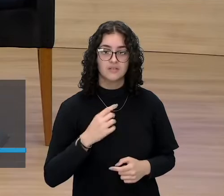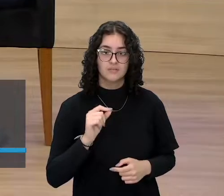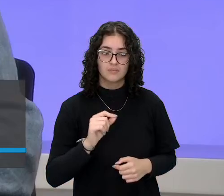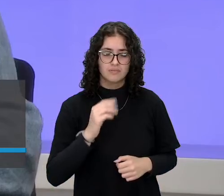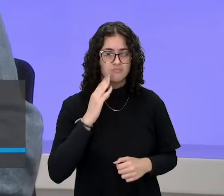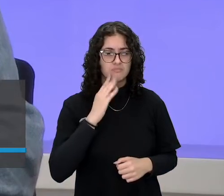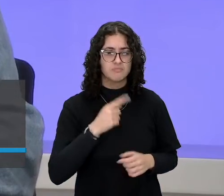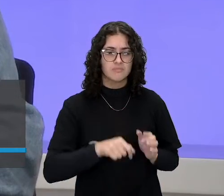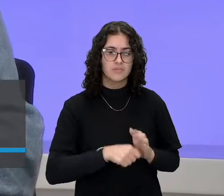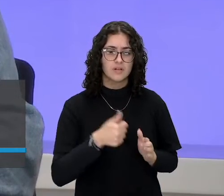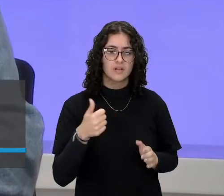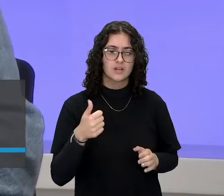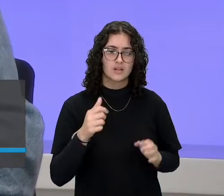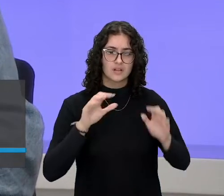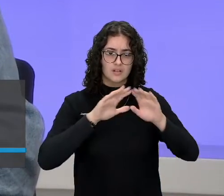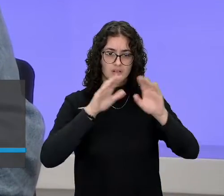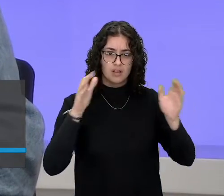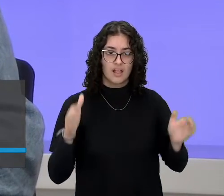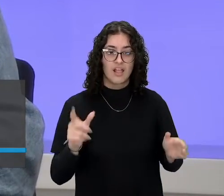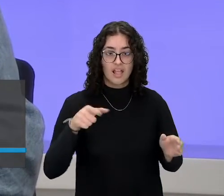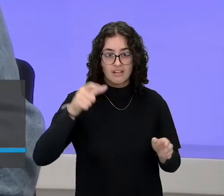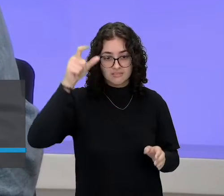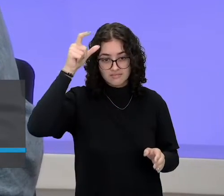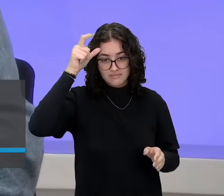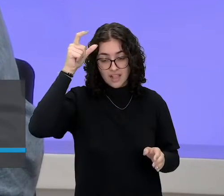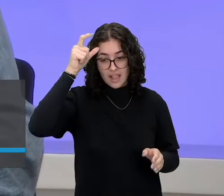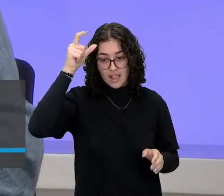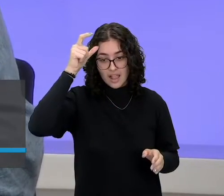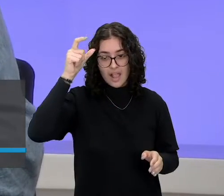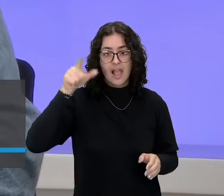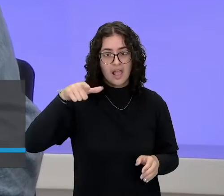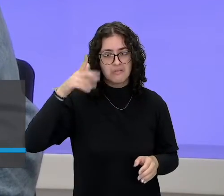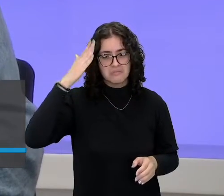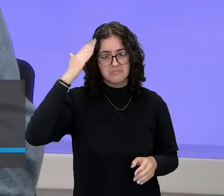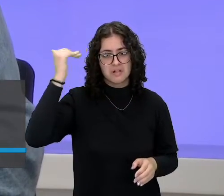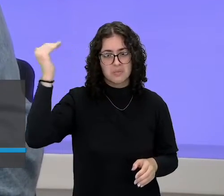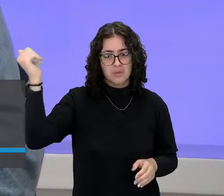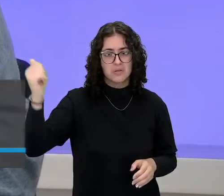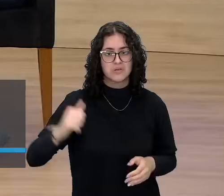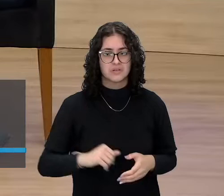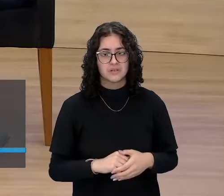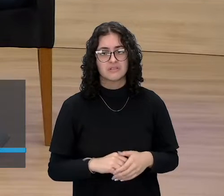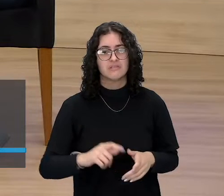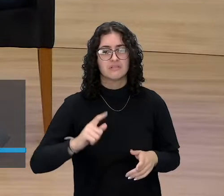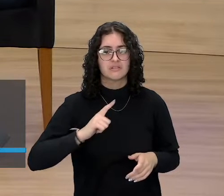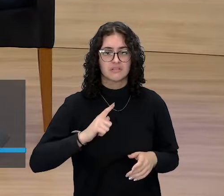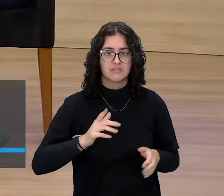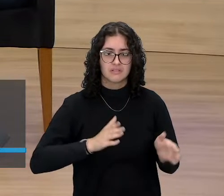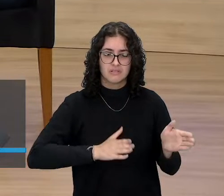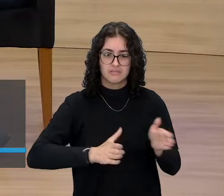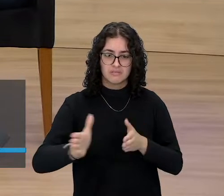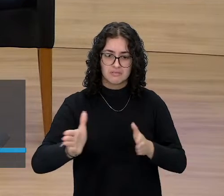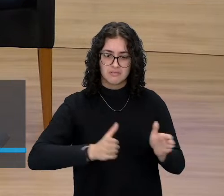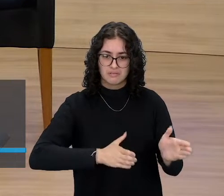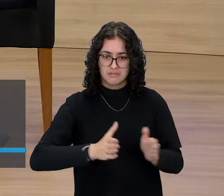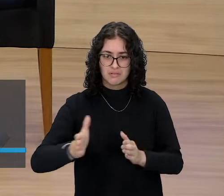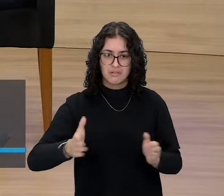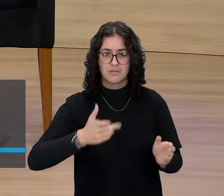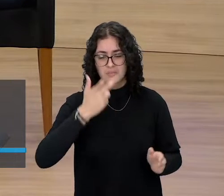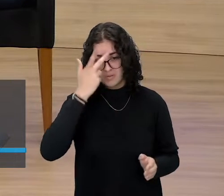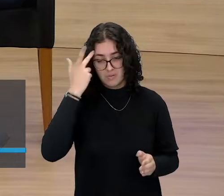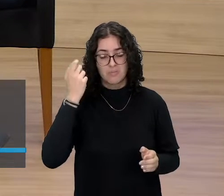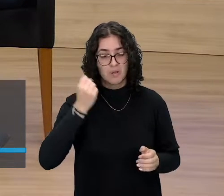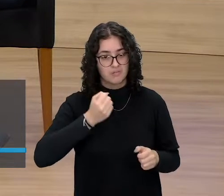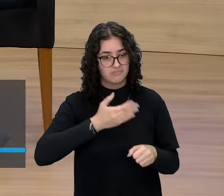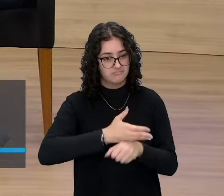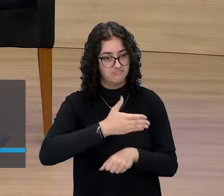foi a chamada Caverna do Diabo, né? Muito famosa aí. E tem acessibilidade muito fácil, então, para as pessoas